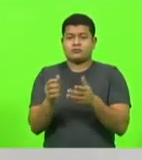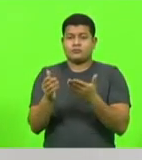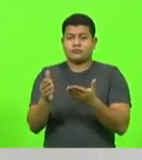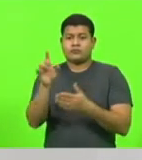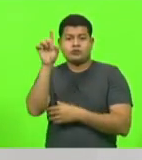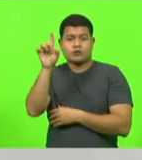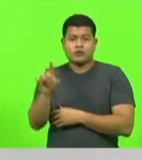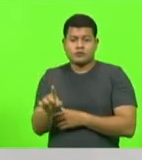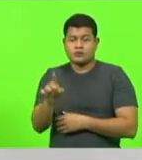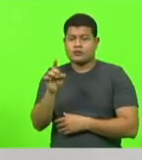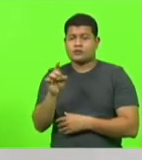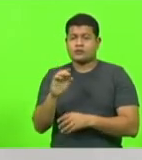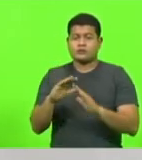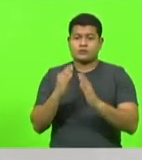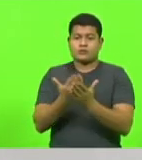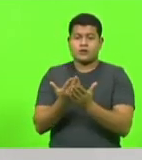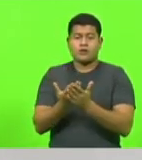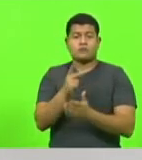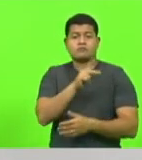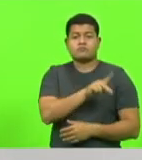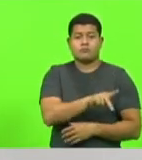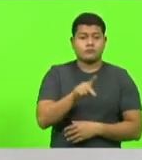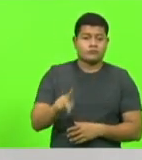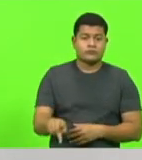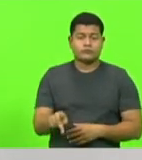escola, a presidente da